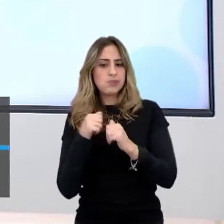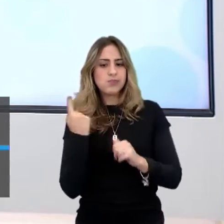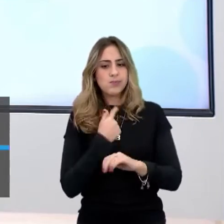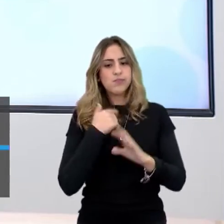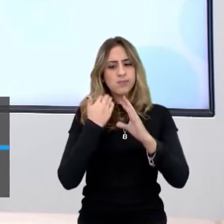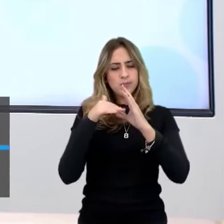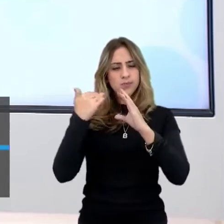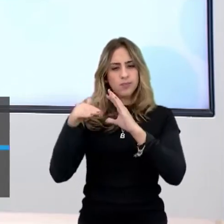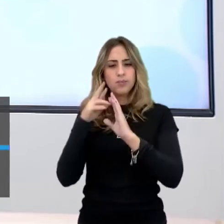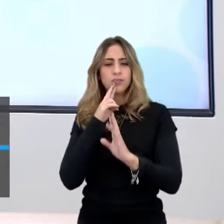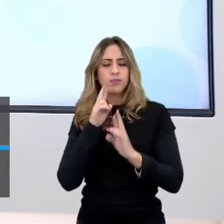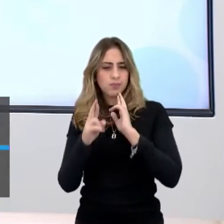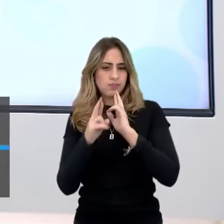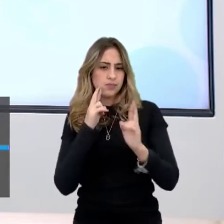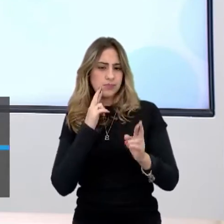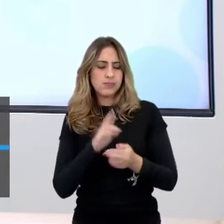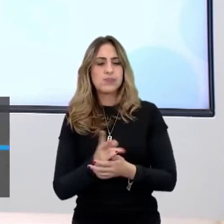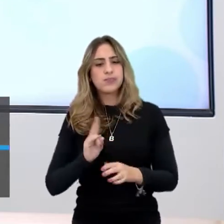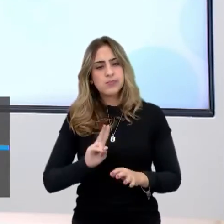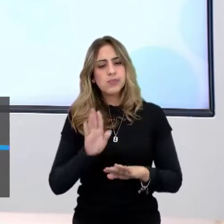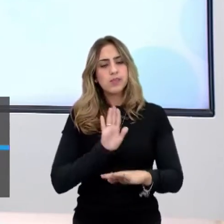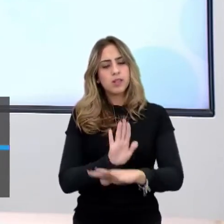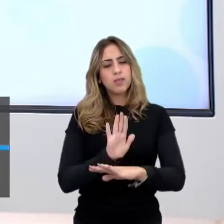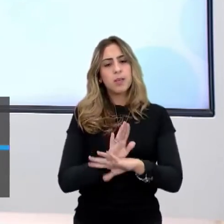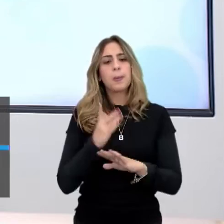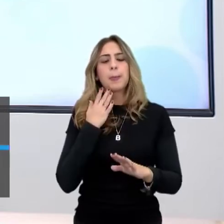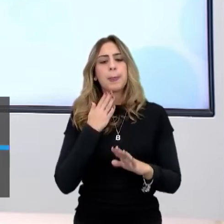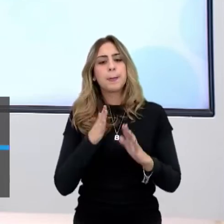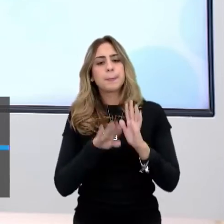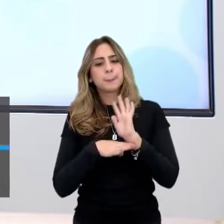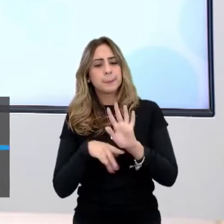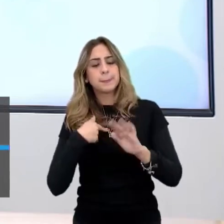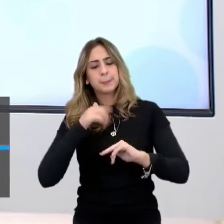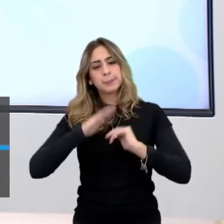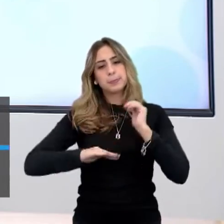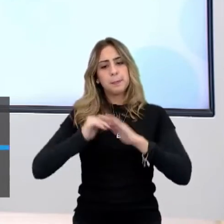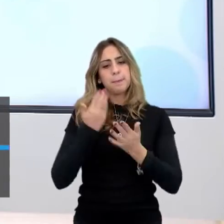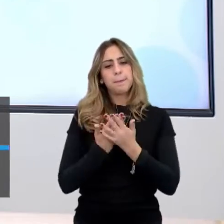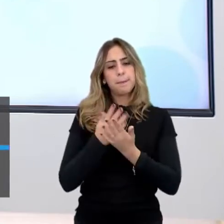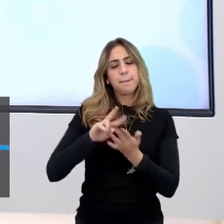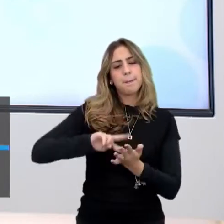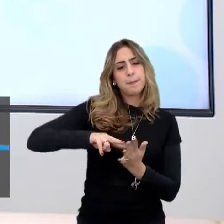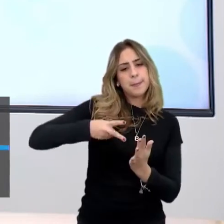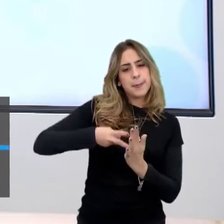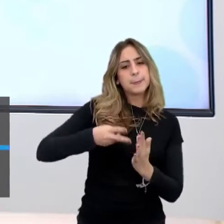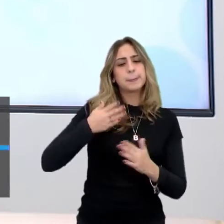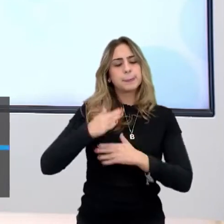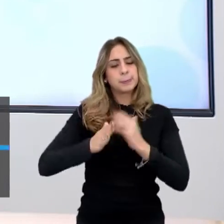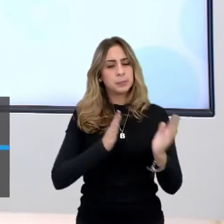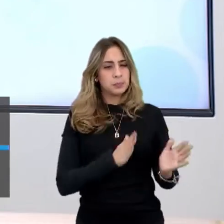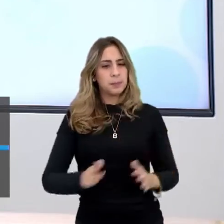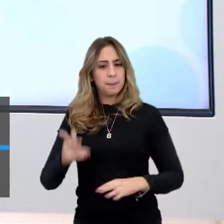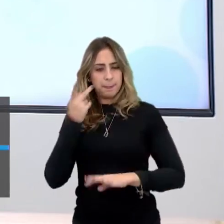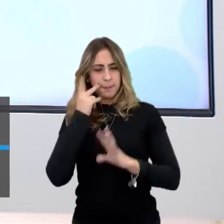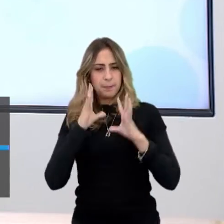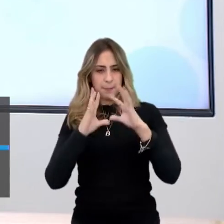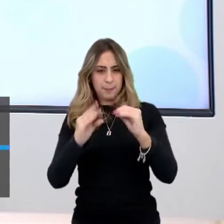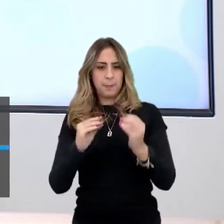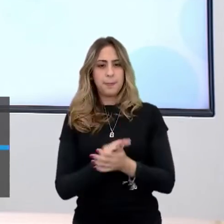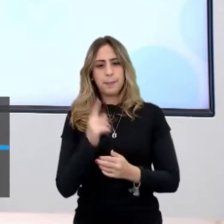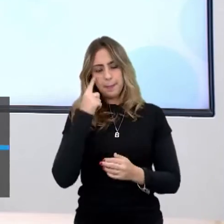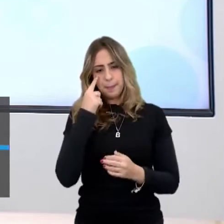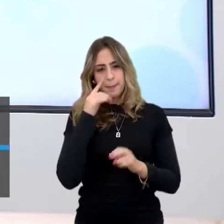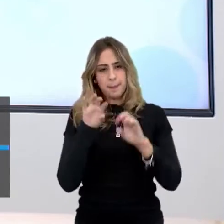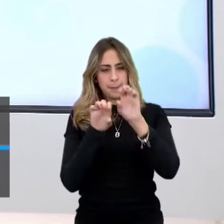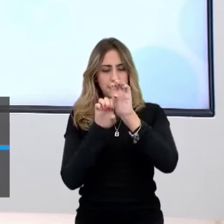gente responde, né? E sempre colaborando aí, ajudando a gente a construir uma aula significativa e produtiva para todos, tudo bem? Vamos colocar a